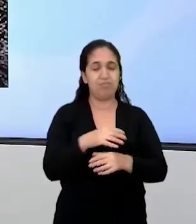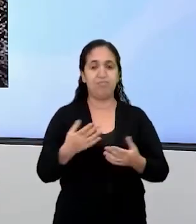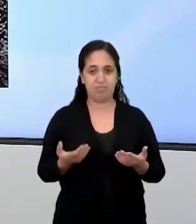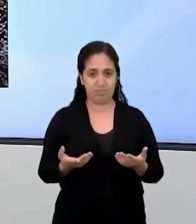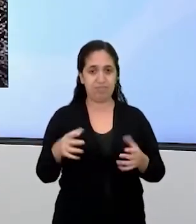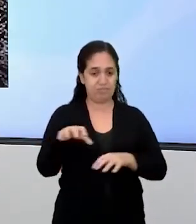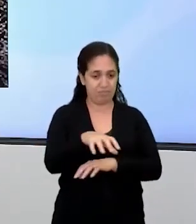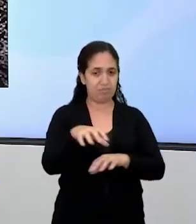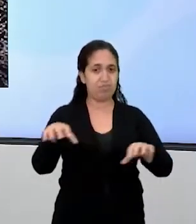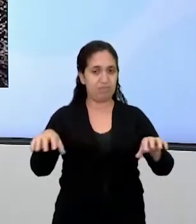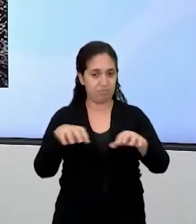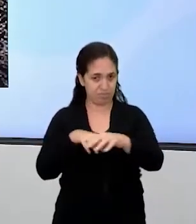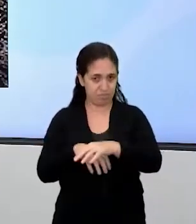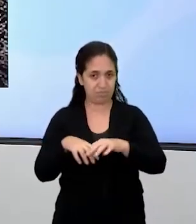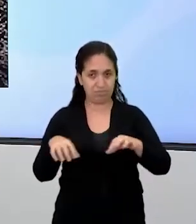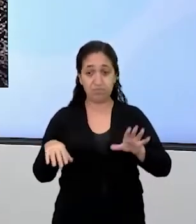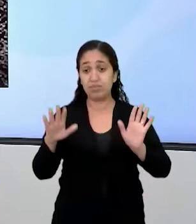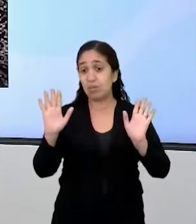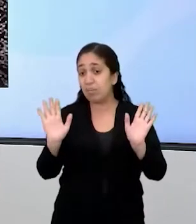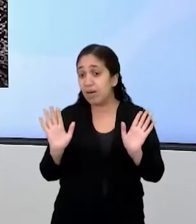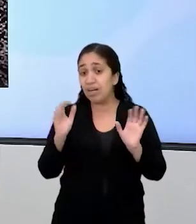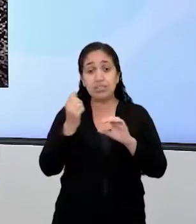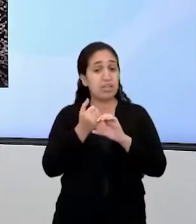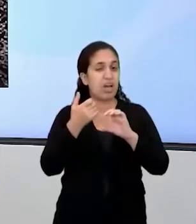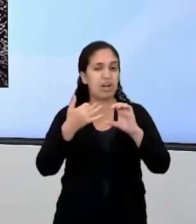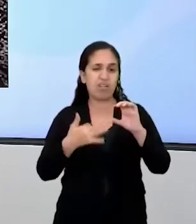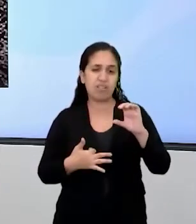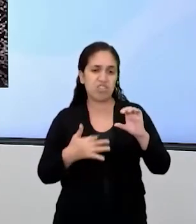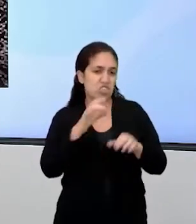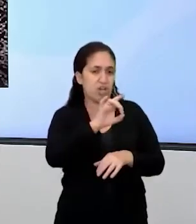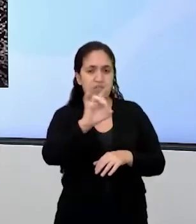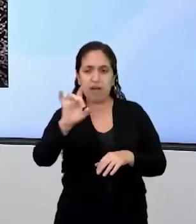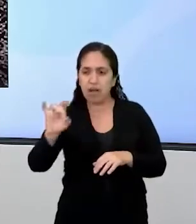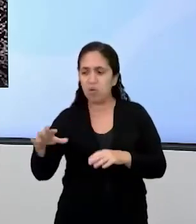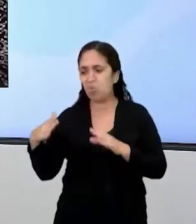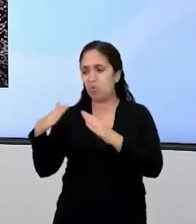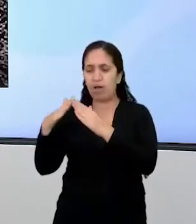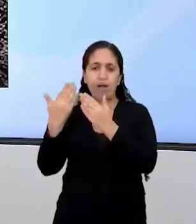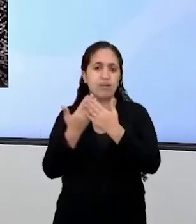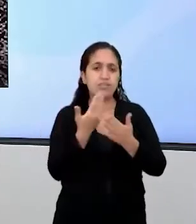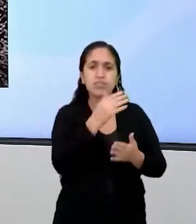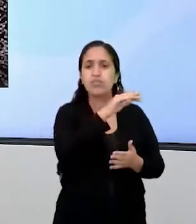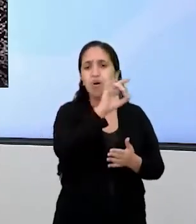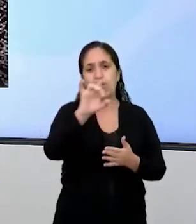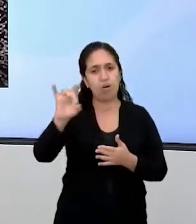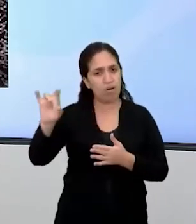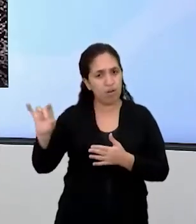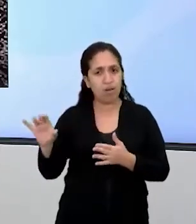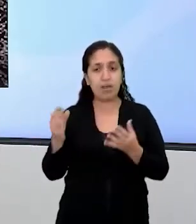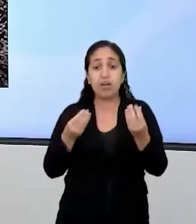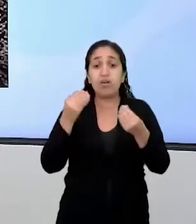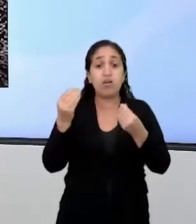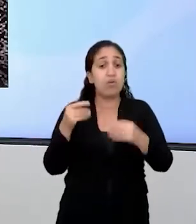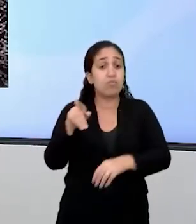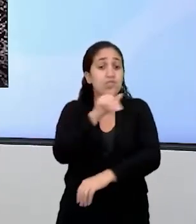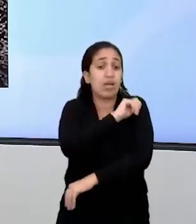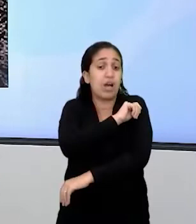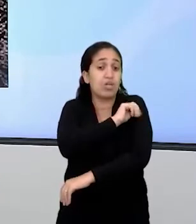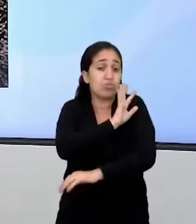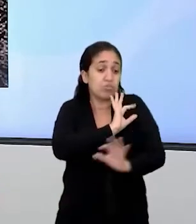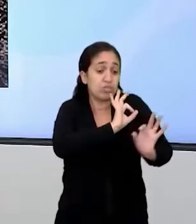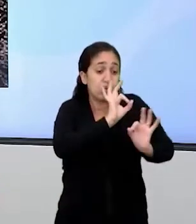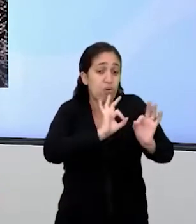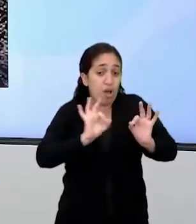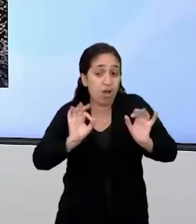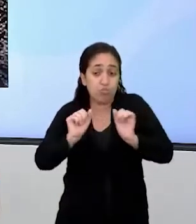os jogos, mas isso vai muito das características de você, da escola, do espaço, de como vocês, estudantes, estão se organizando com